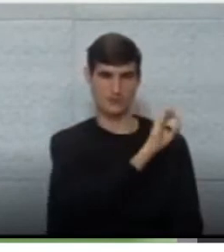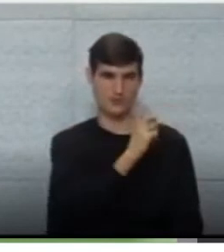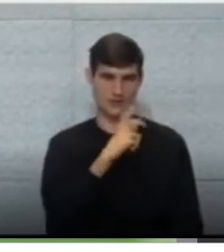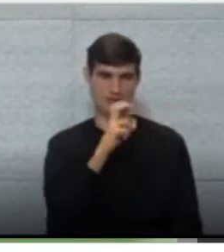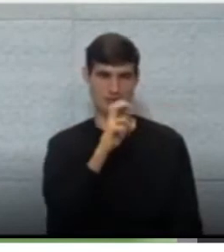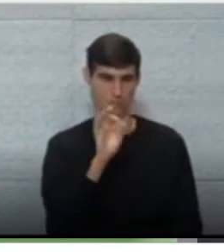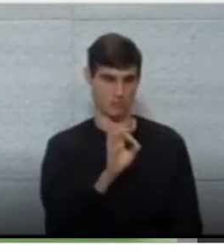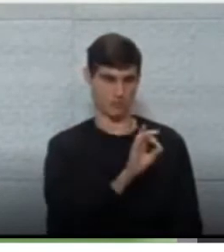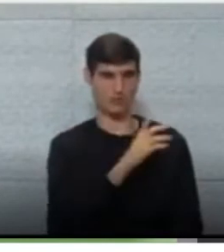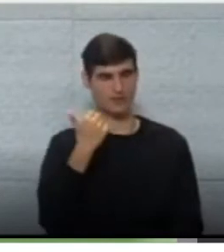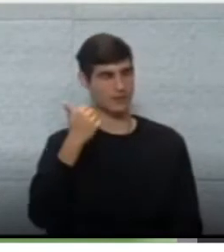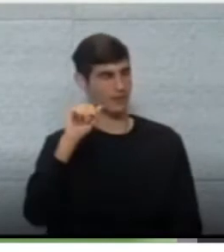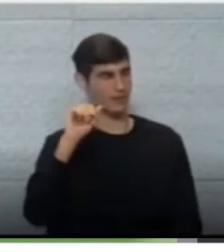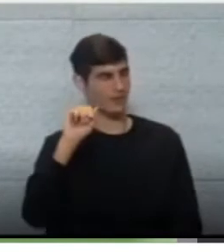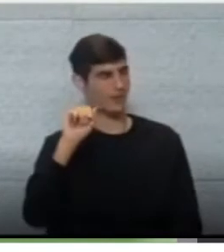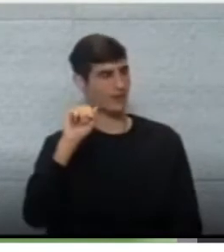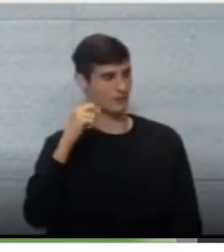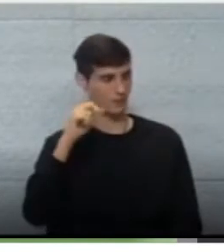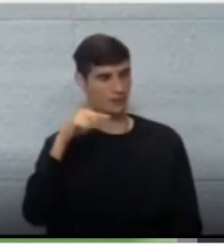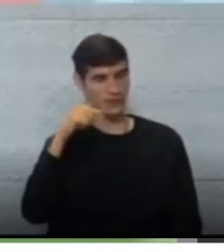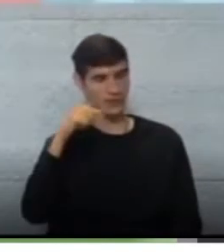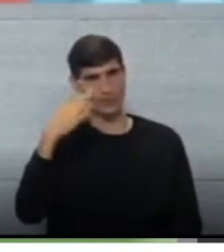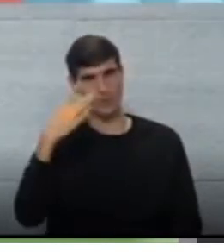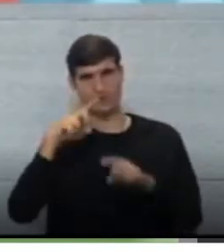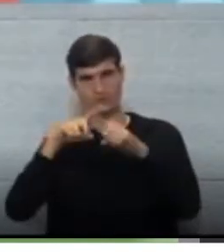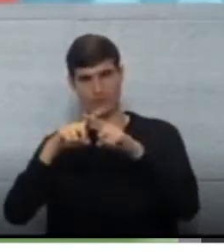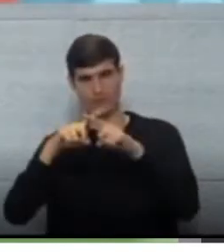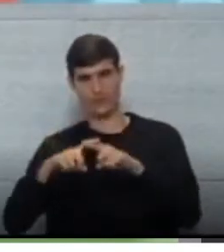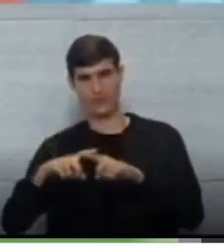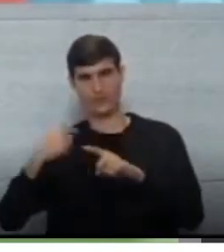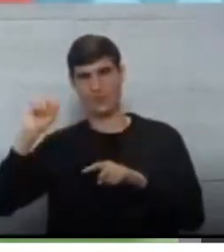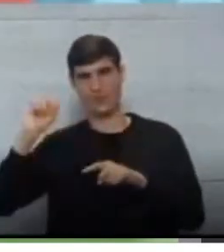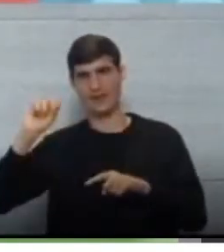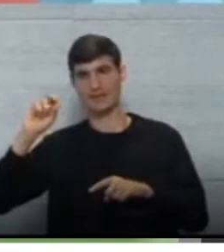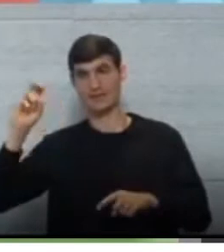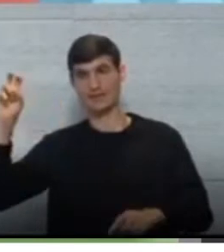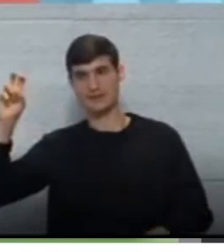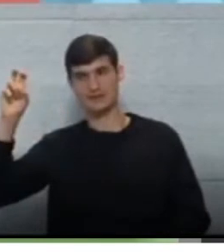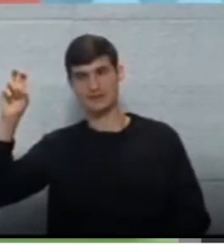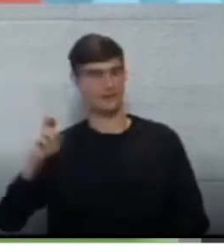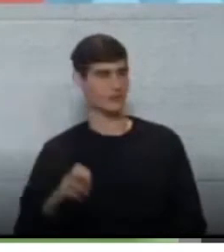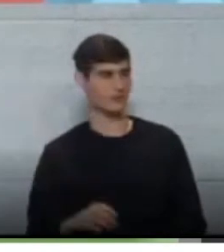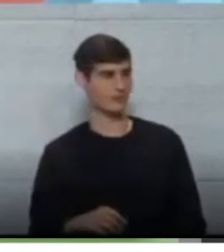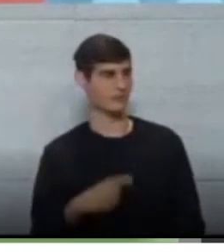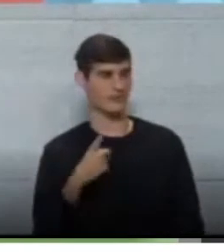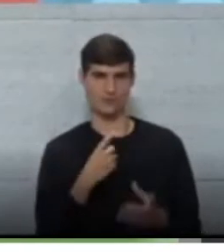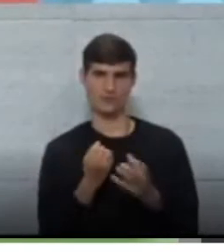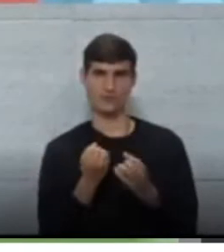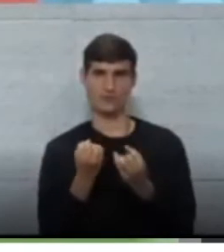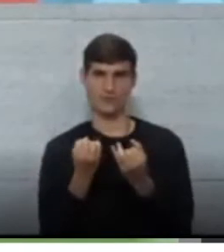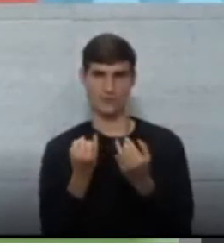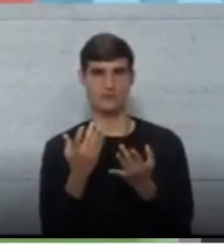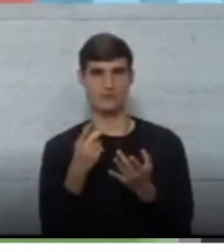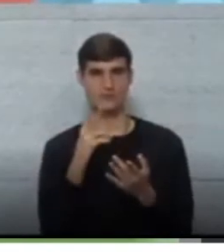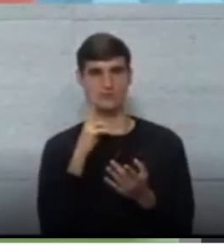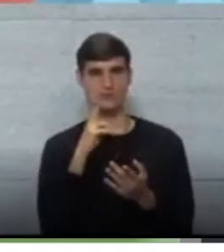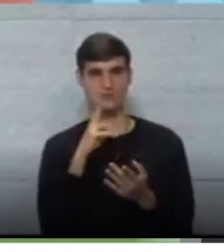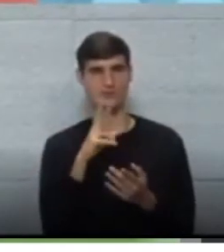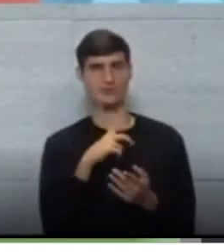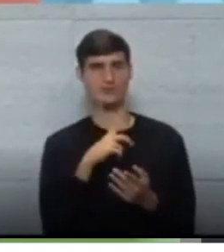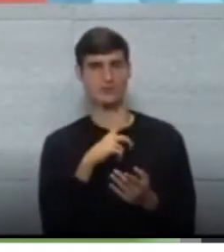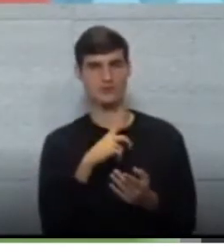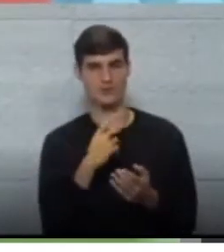partir daquela amostra inicial, depois que eu inoculei as bactérias nas placas e eu fiz a contagem, eu cheguei a